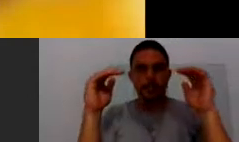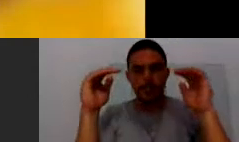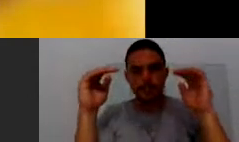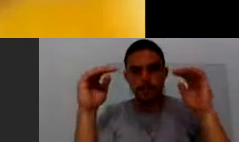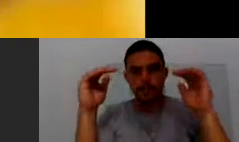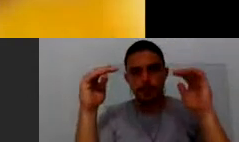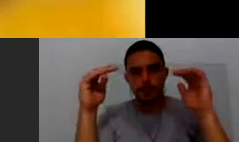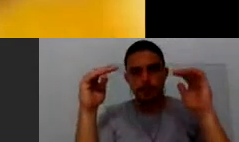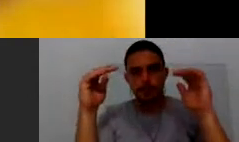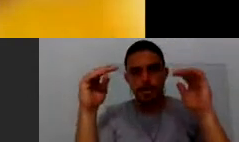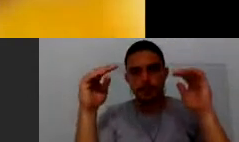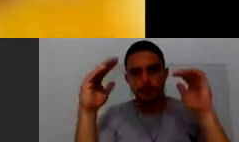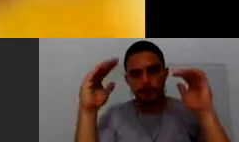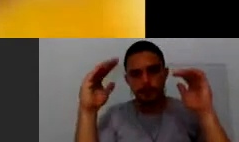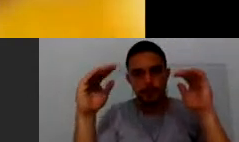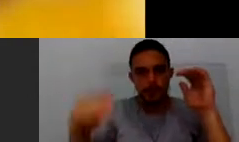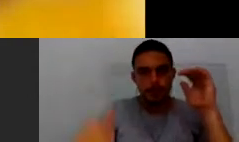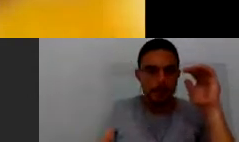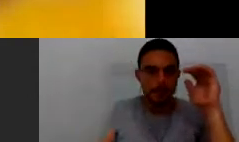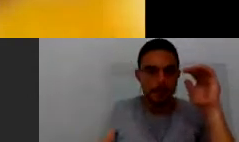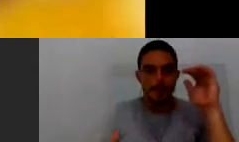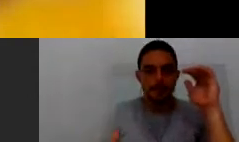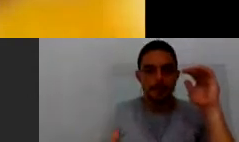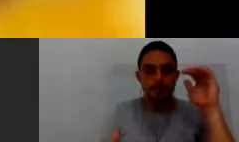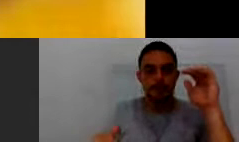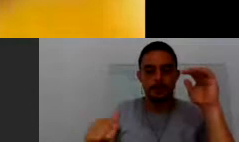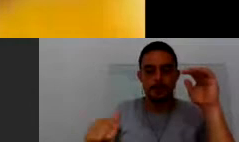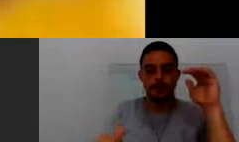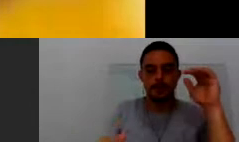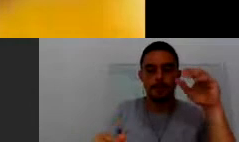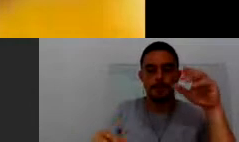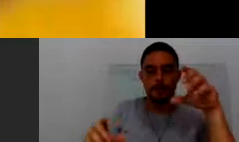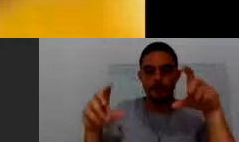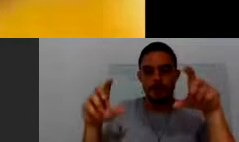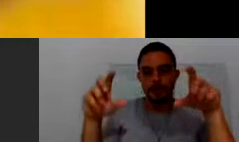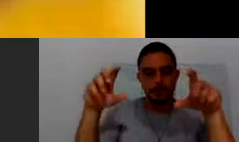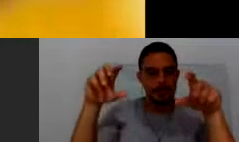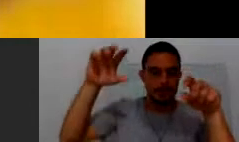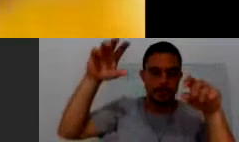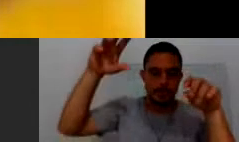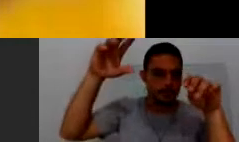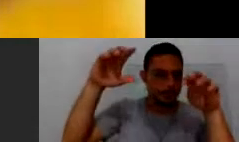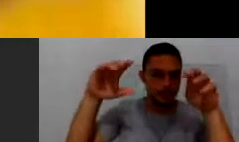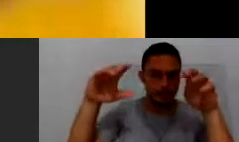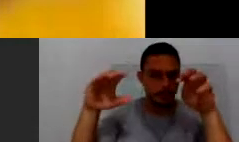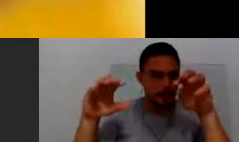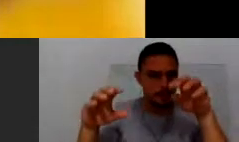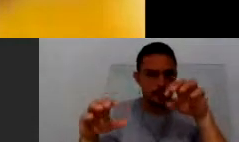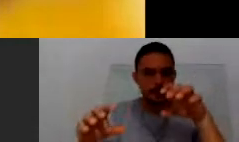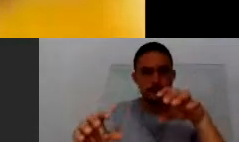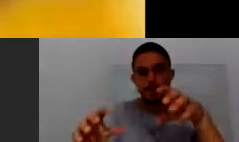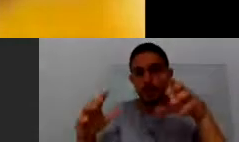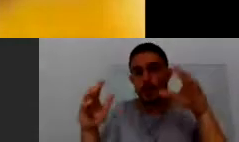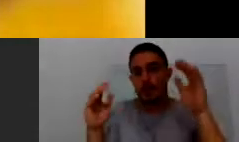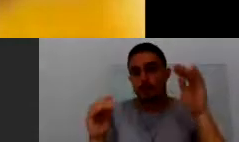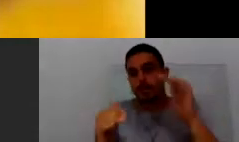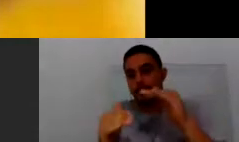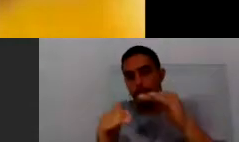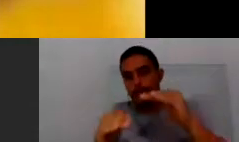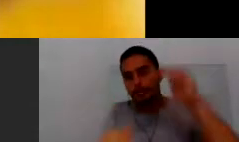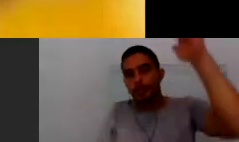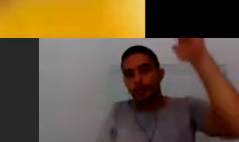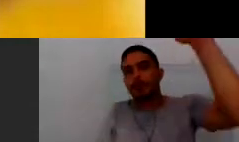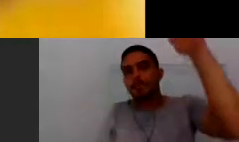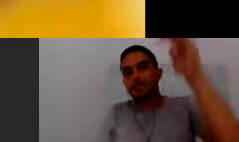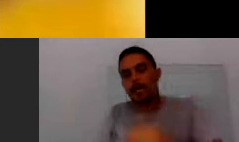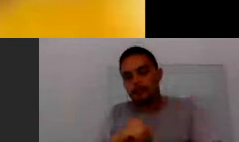Quando a gente vai tendo essa movimentação de água, então, da superfície para a parte mais inferior, o que vai acontecendo? Essa água vai se deslocando, só